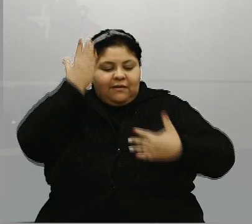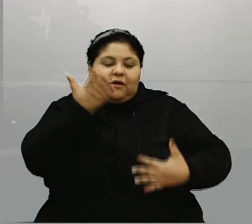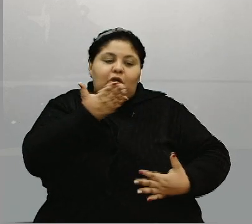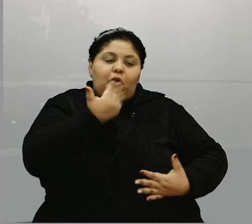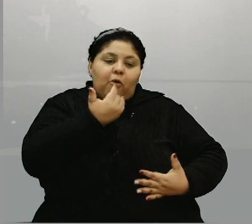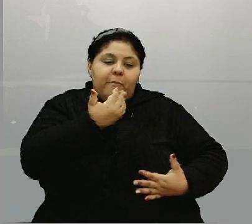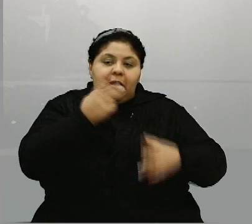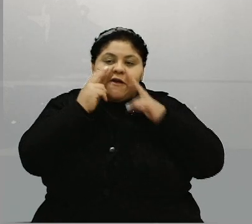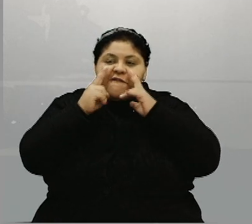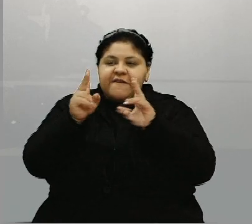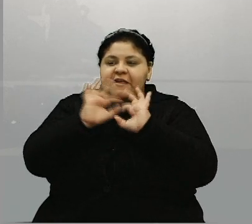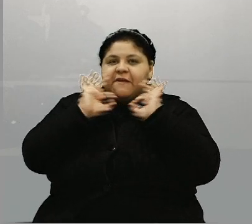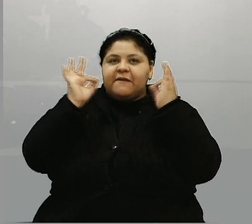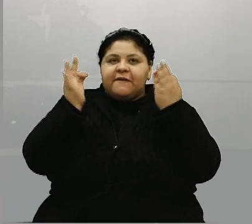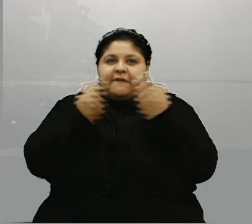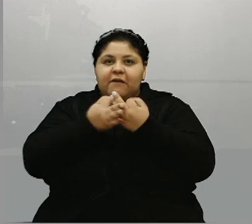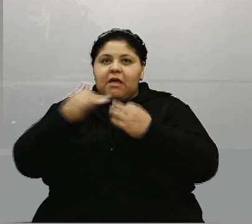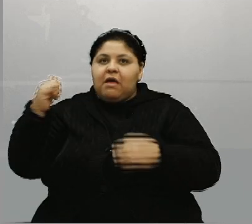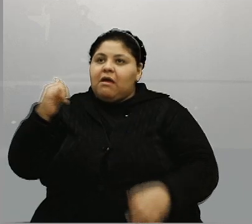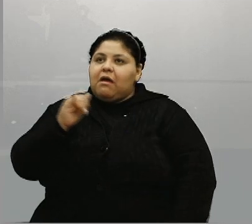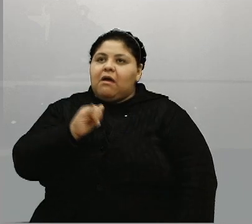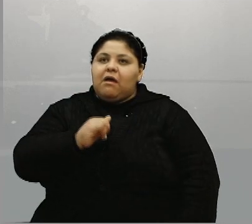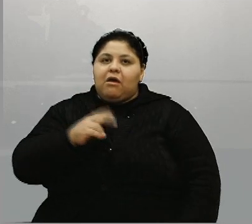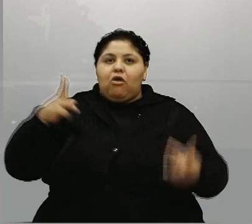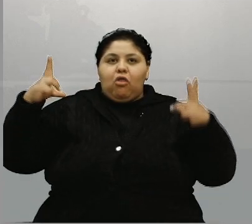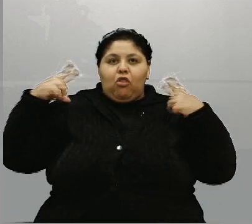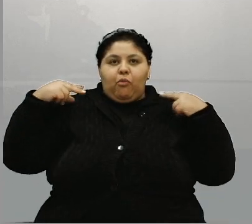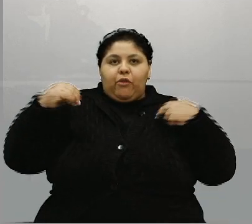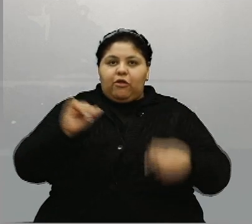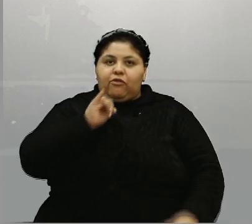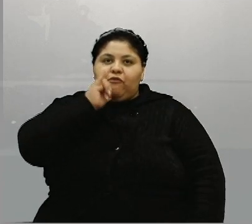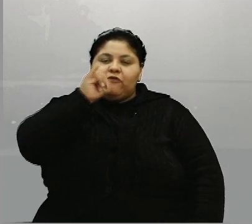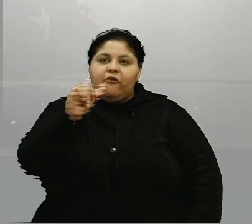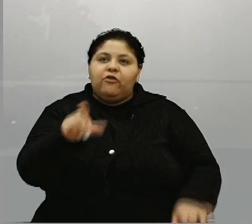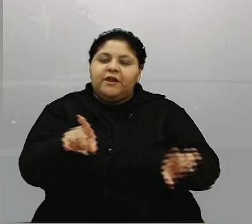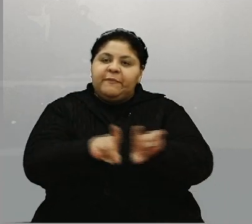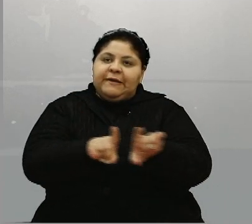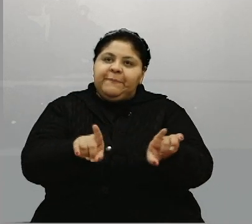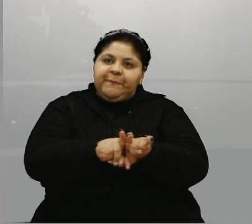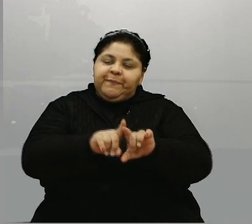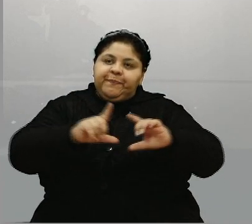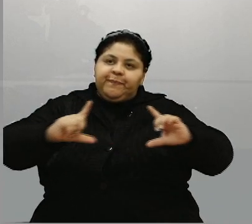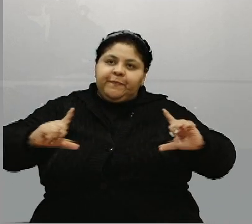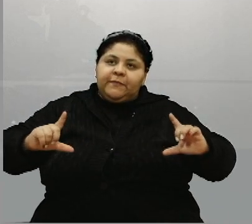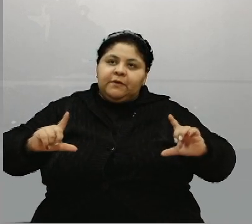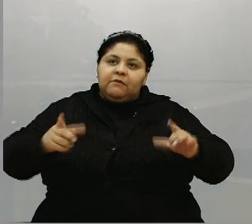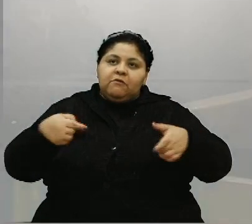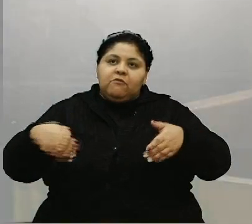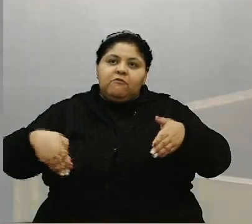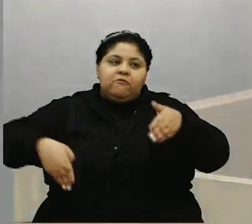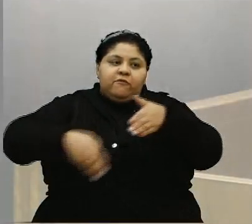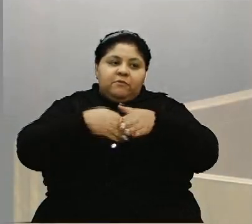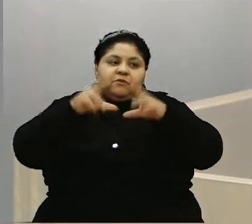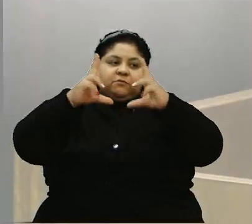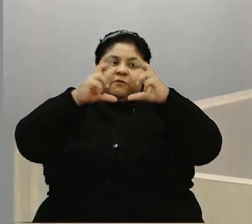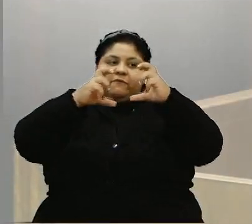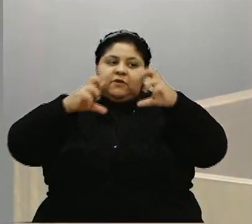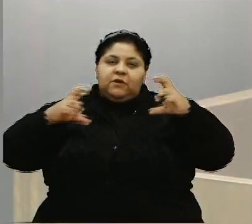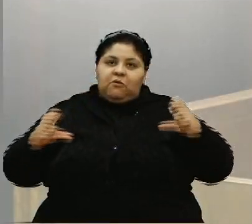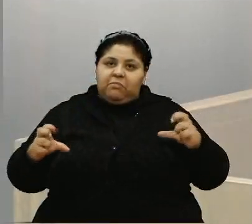ver sua família, o piloto diz, vamos para Florianópolis. Um horror. Obrigado, senhor presidente.